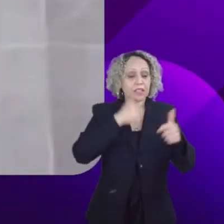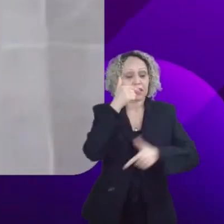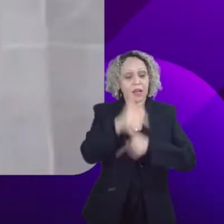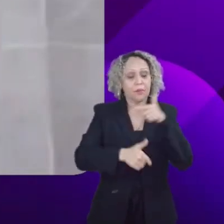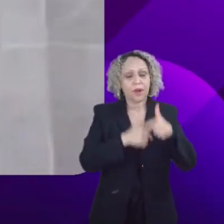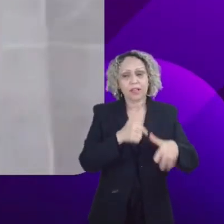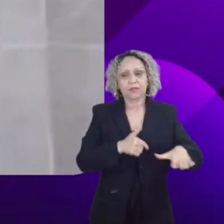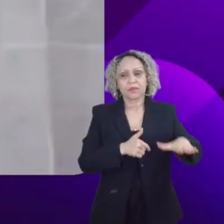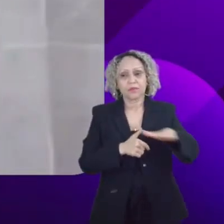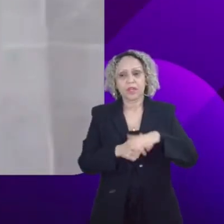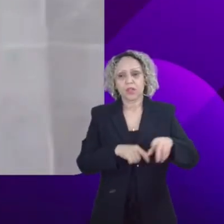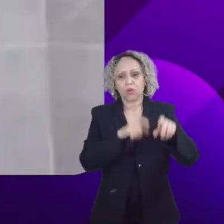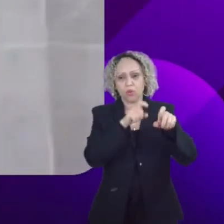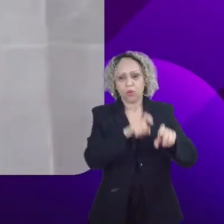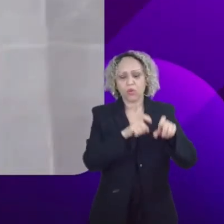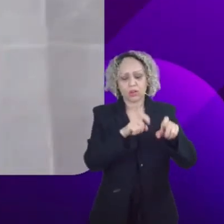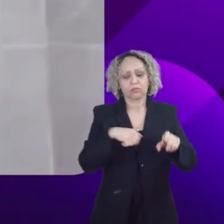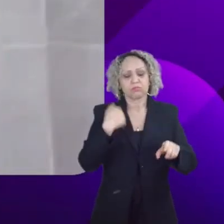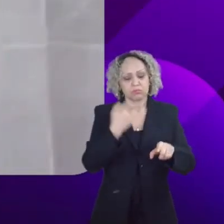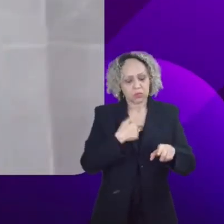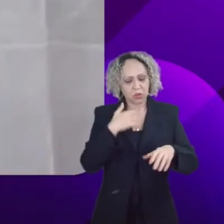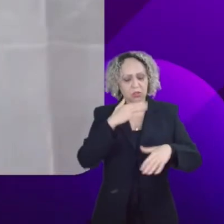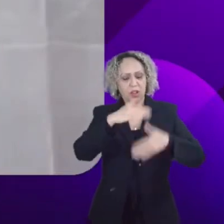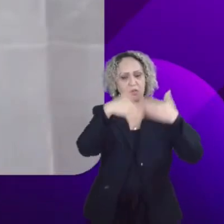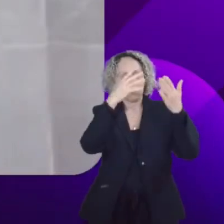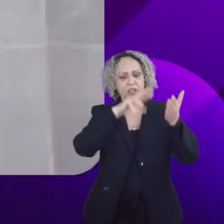temos avanços significativos a